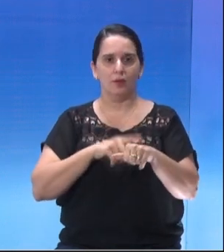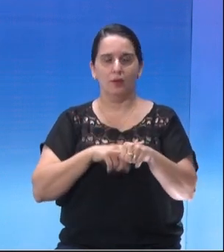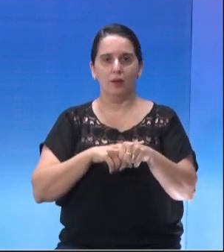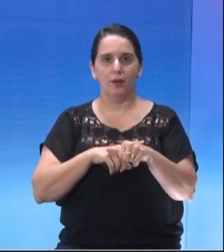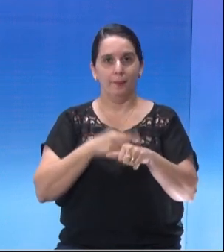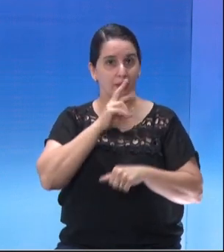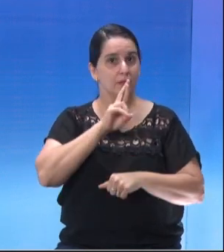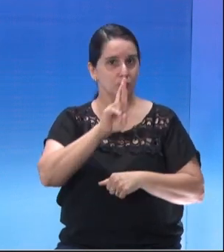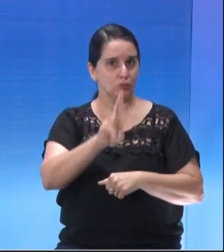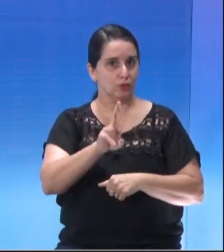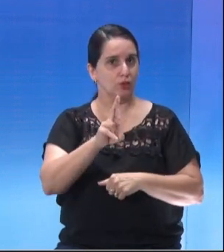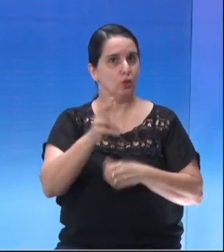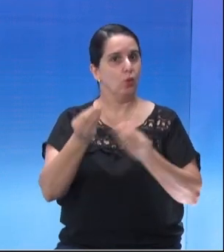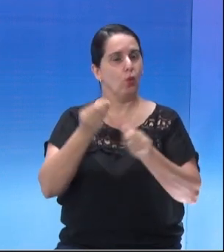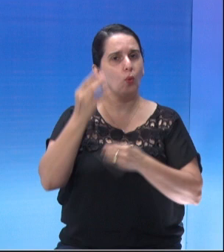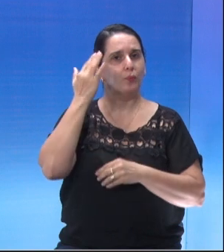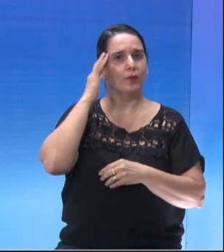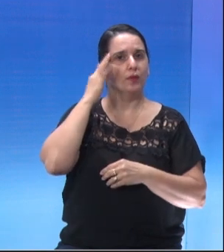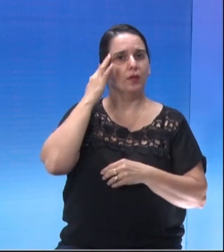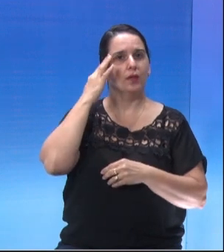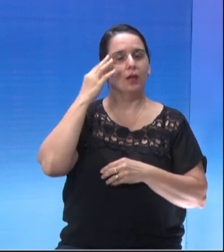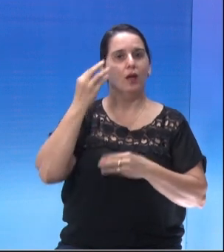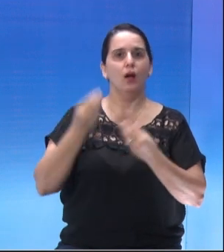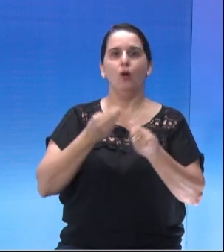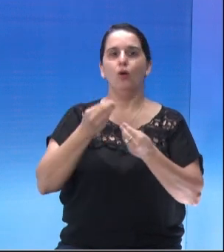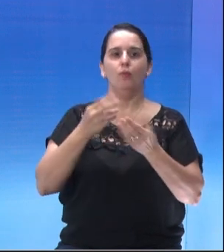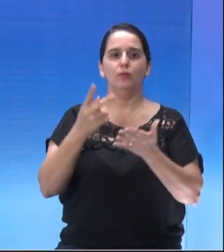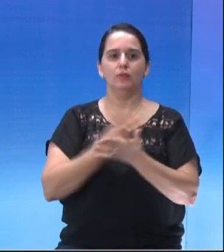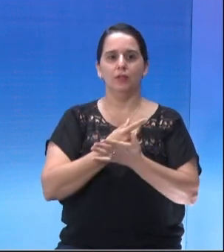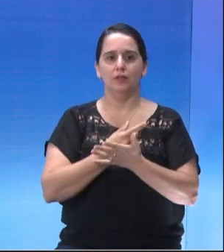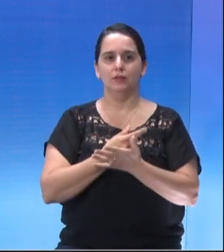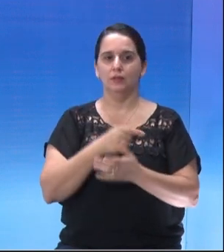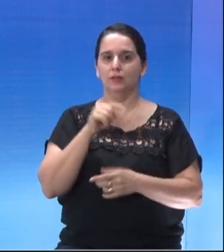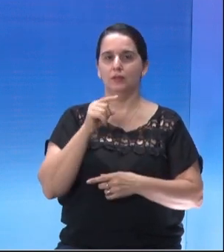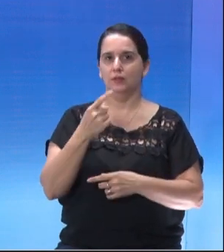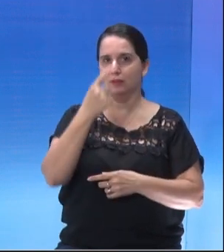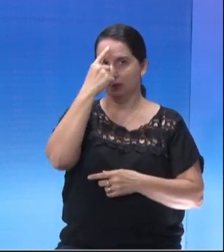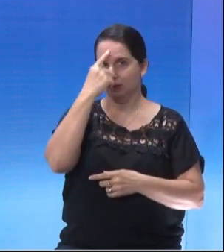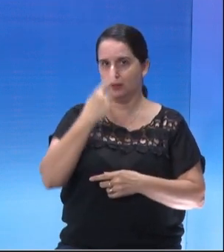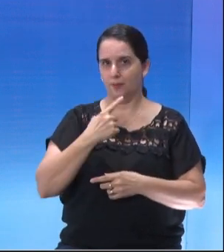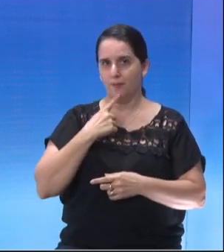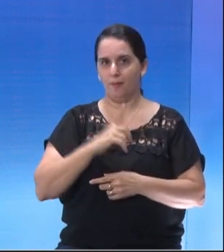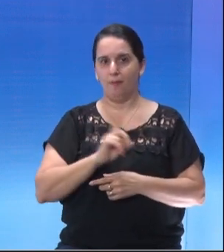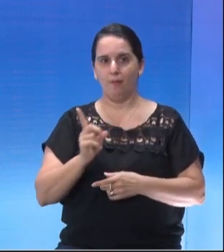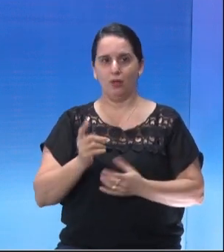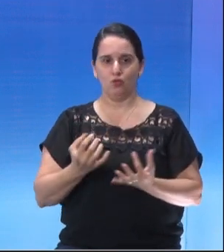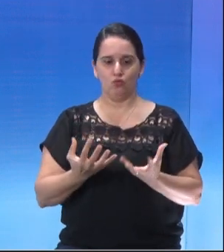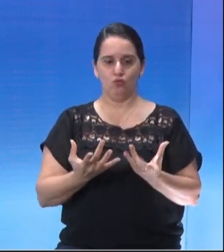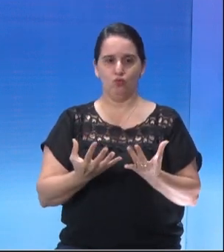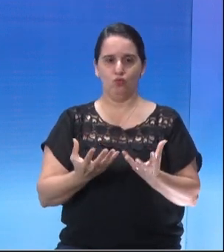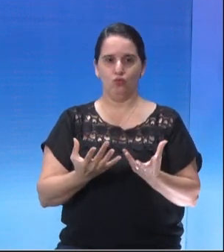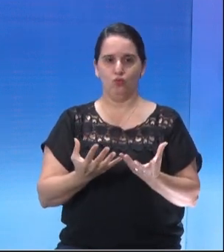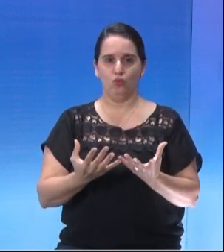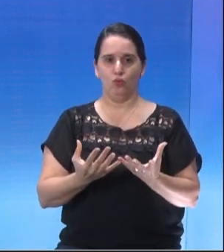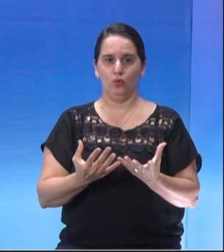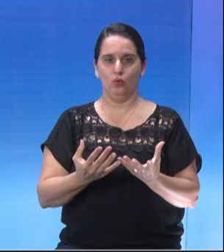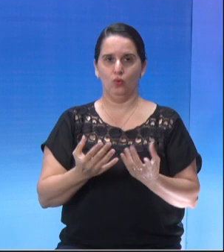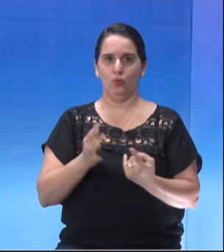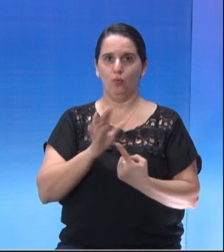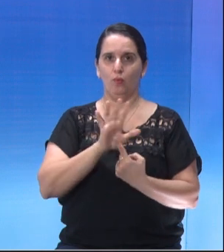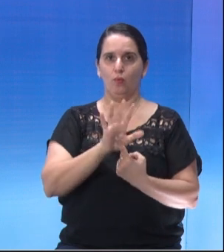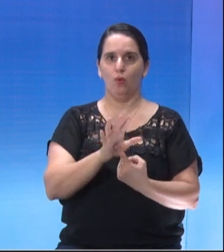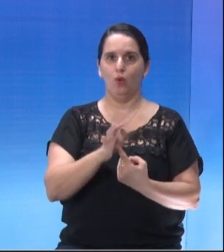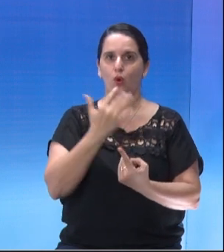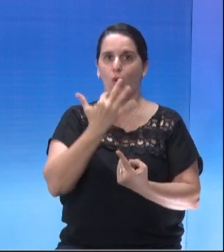vamos entender como que está construída essa questão. No primeiro momento, então, nós temos a chama